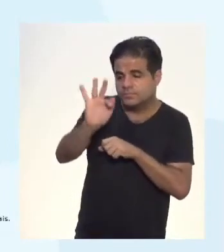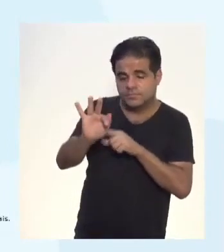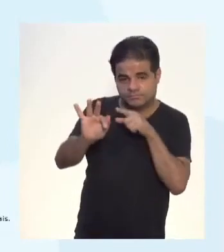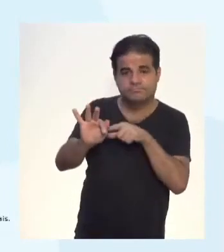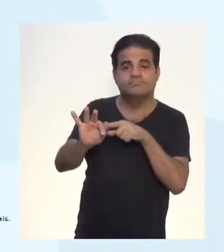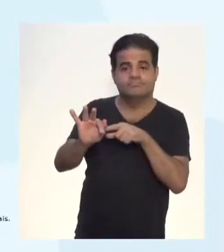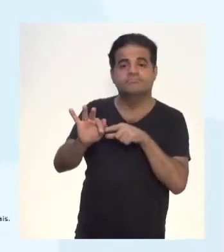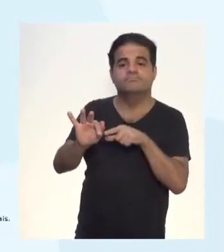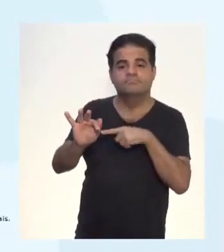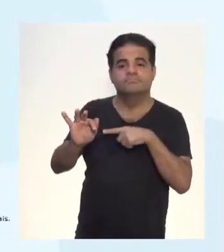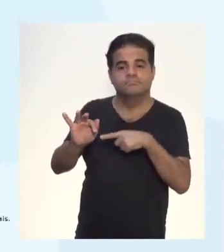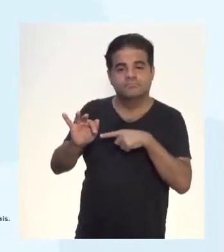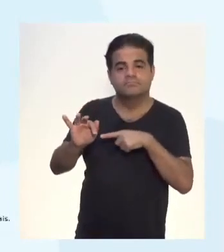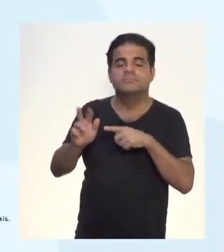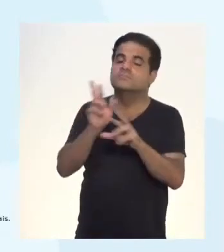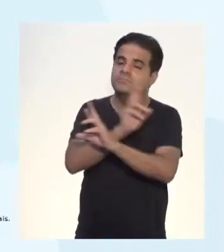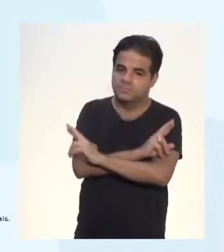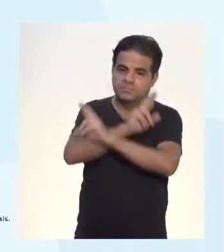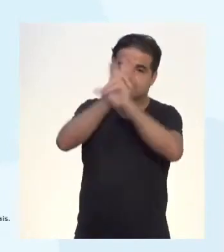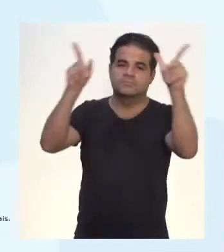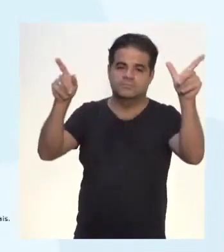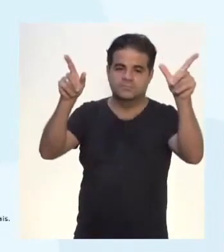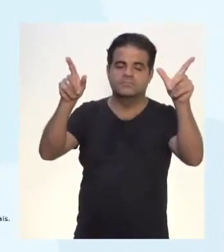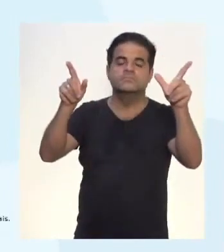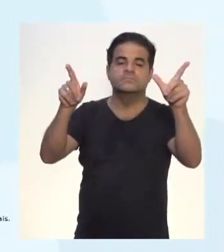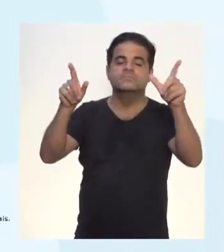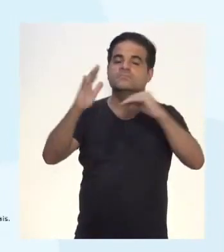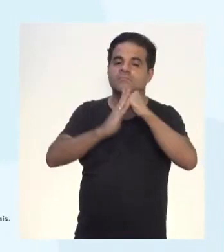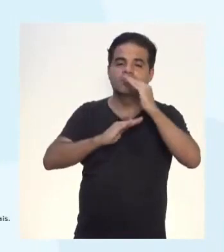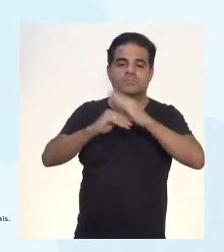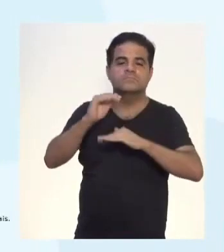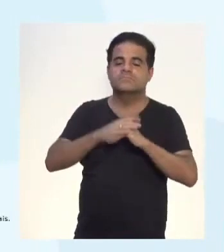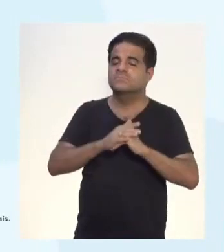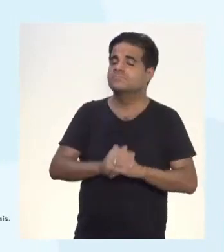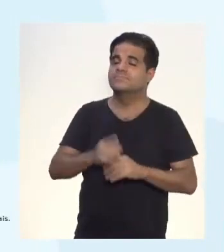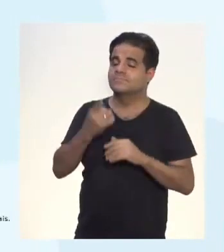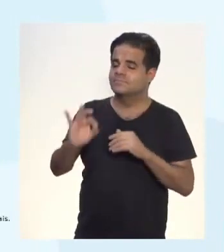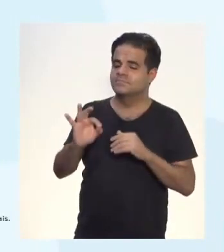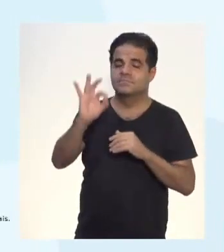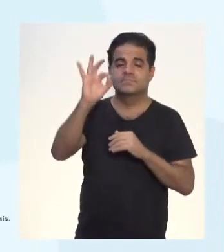ainda assim existe uma diferença aqui de praticamente